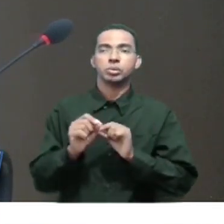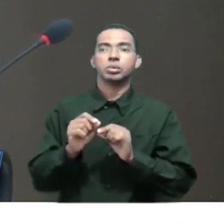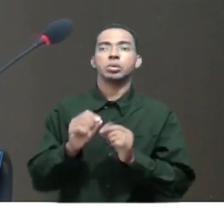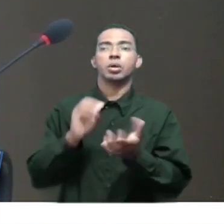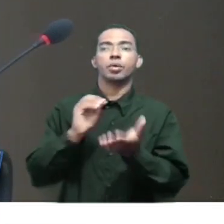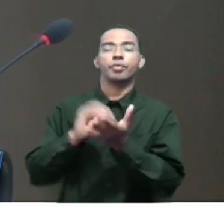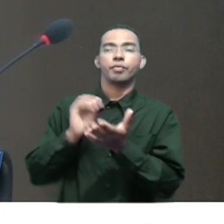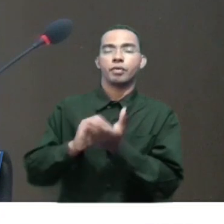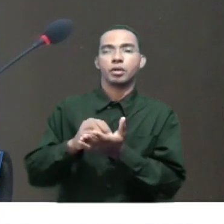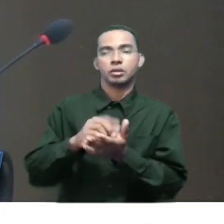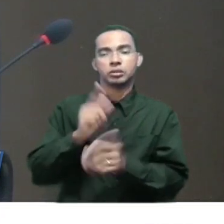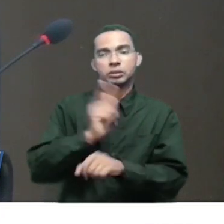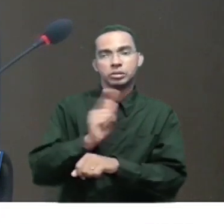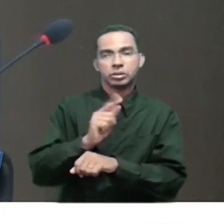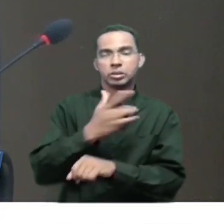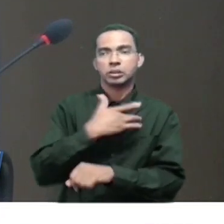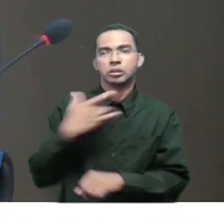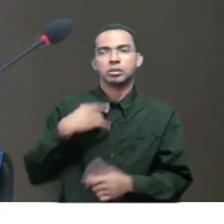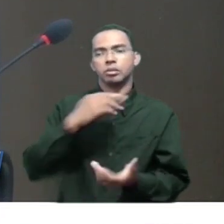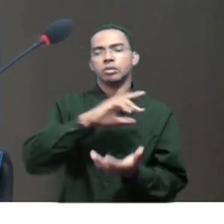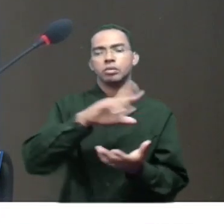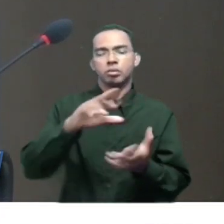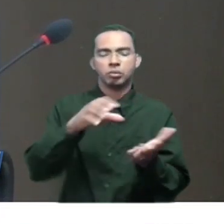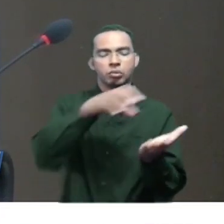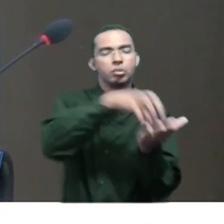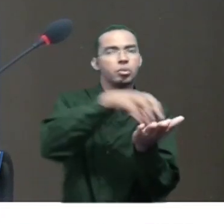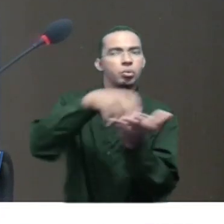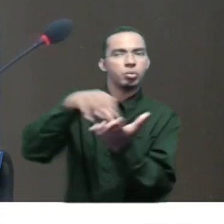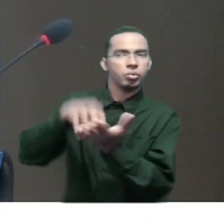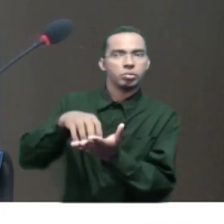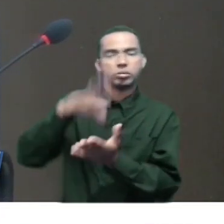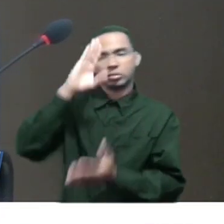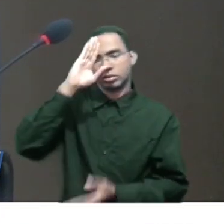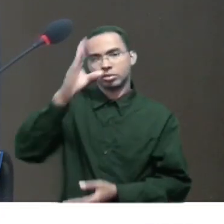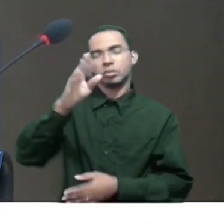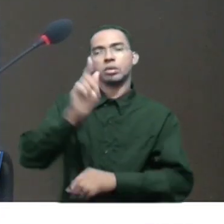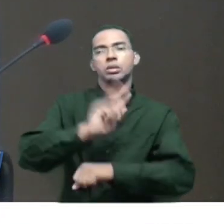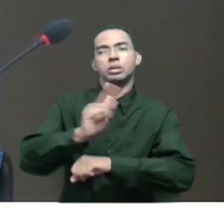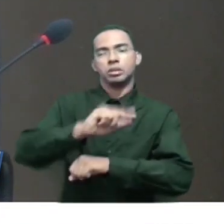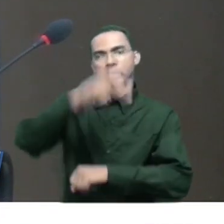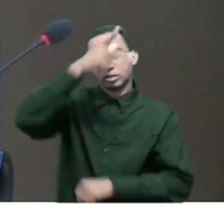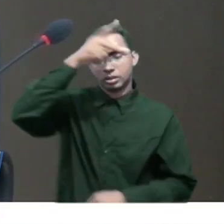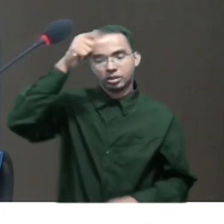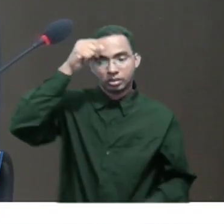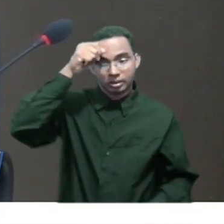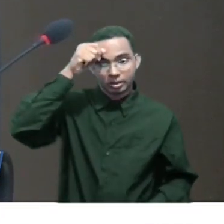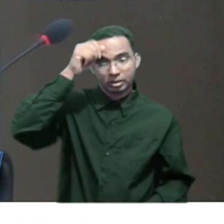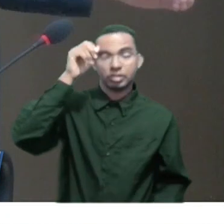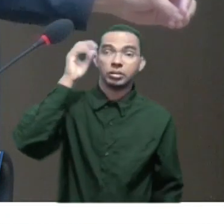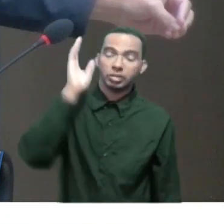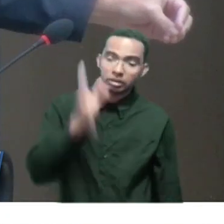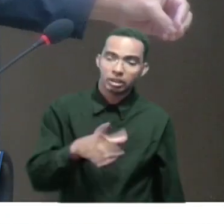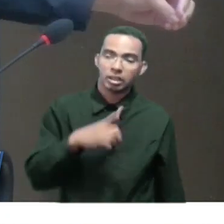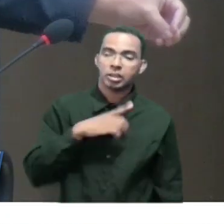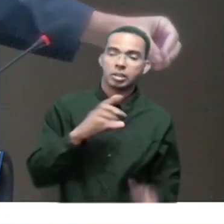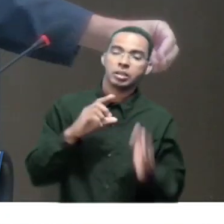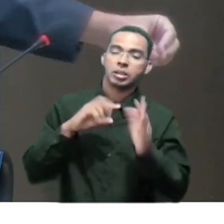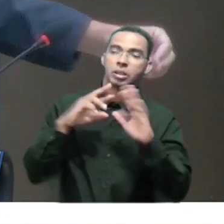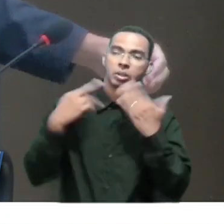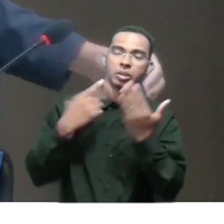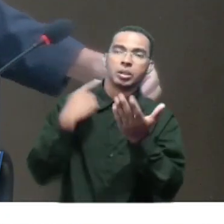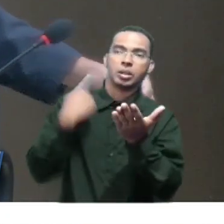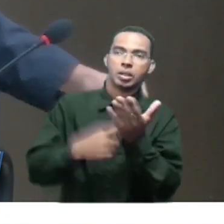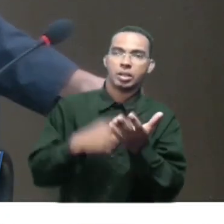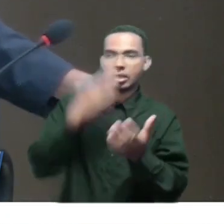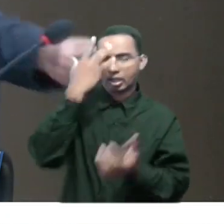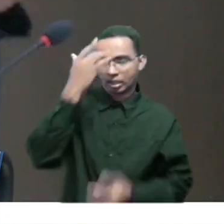saúde, envolvendo vários órgãos, inclusive a gestão municipal. Então, nós já temos uma reunião marcada amanhã, às 10